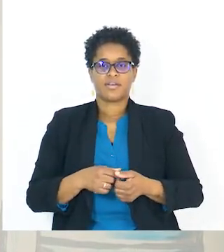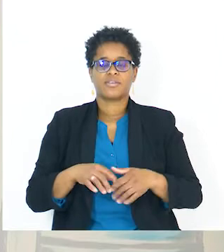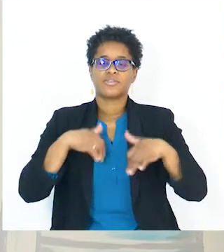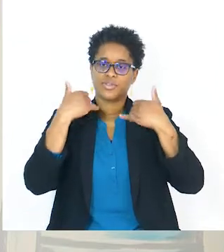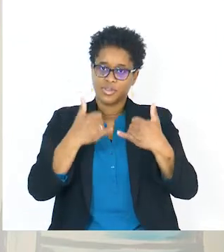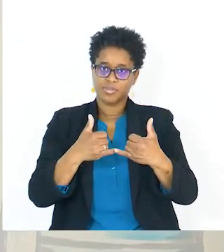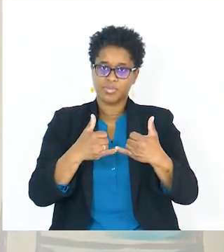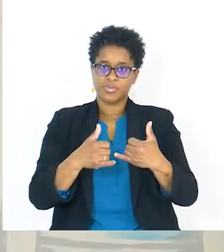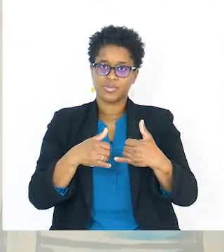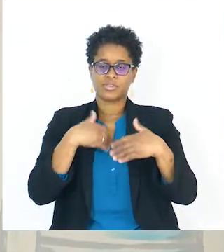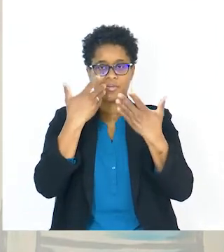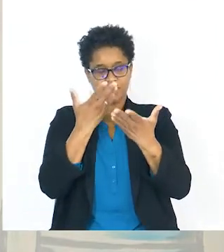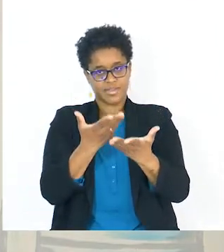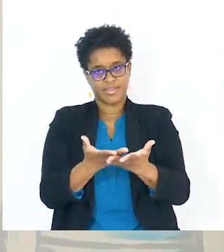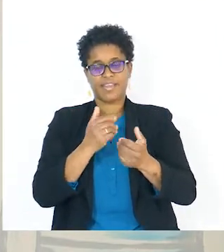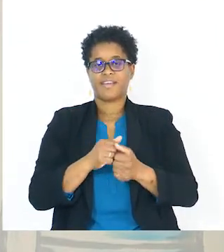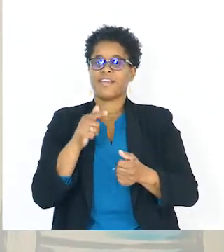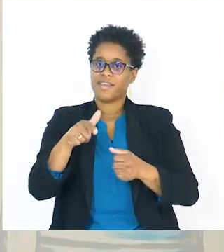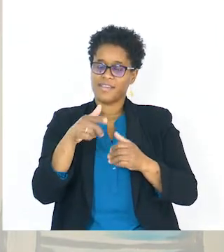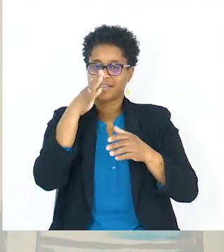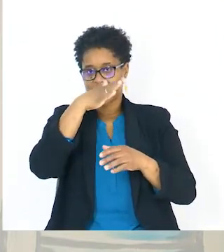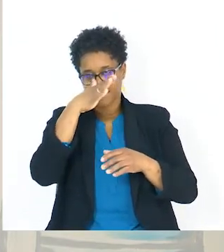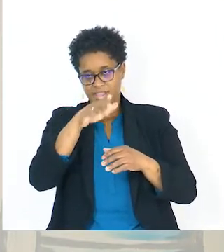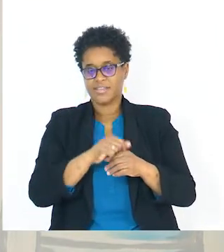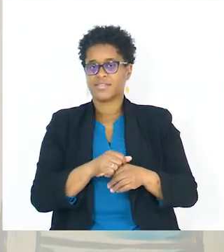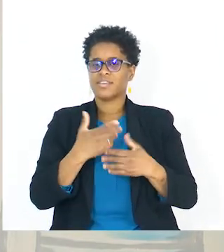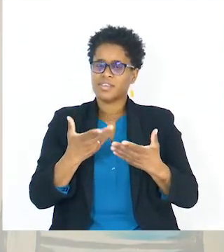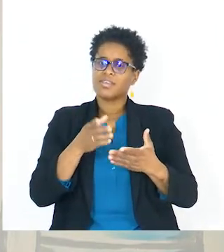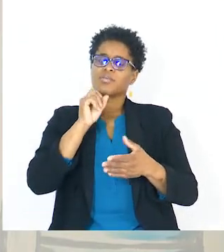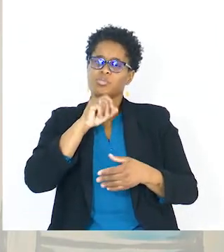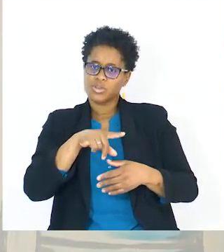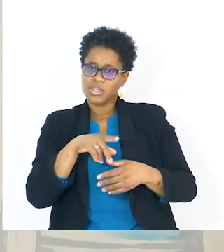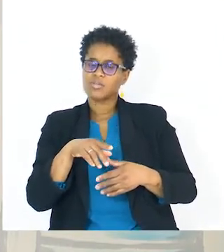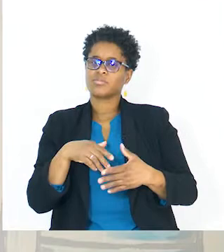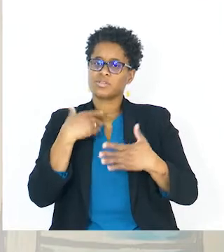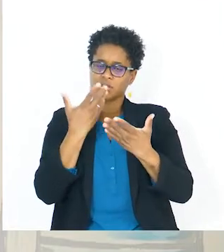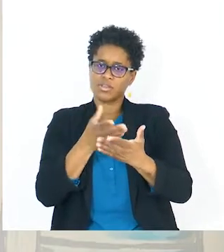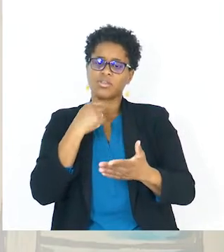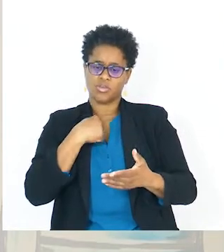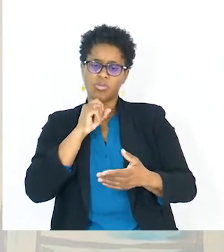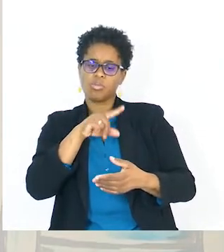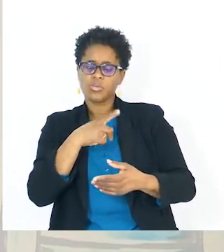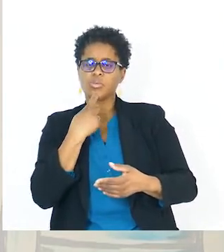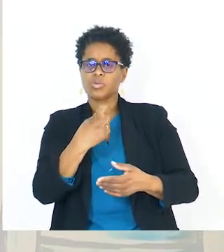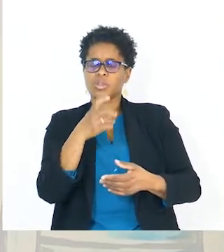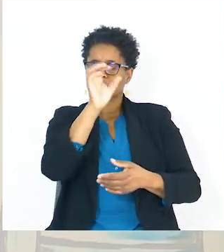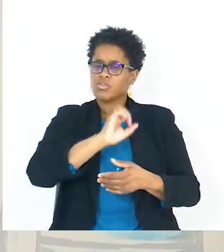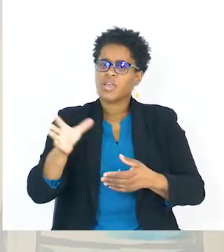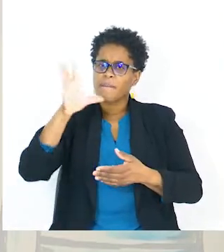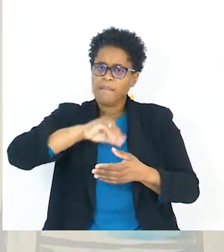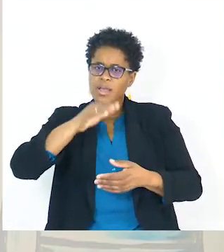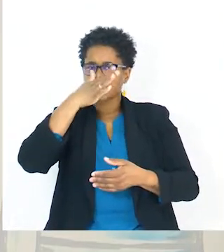agora, depois de expor e apresentar estas atividades, ainda posso vos perguntar